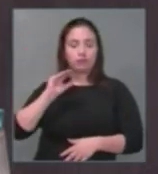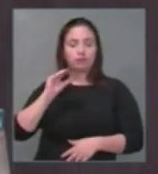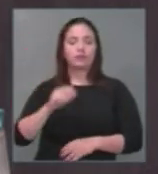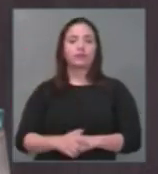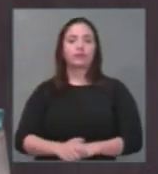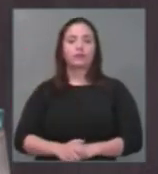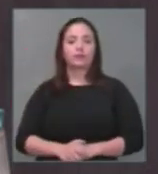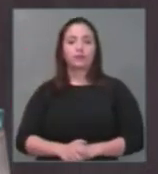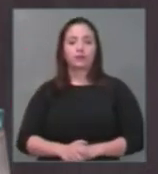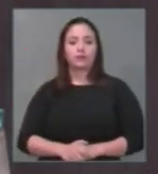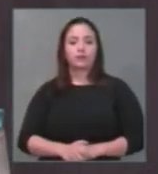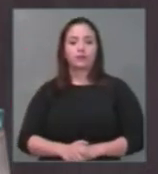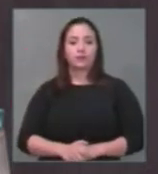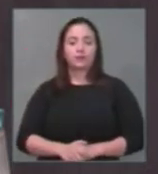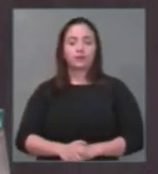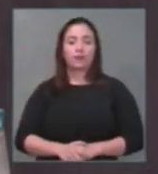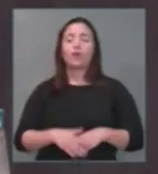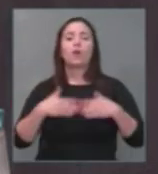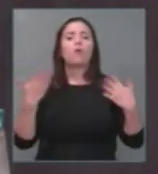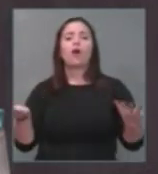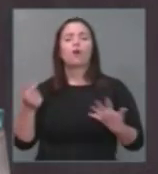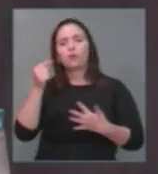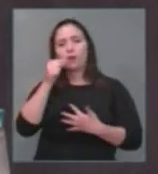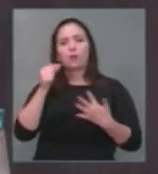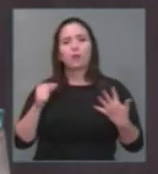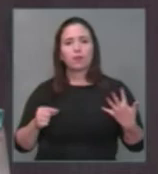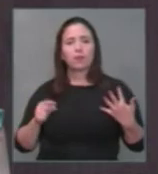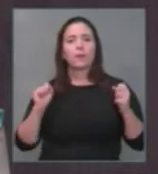que condicionalidades são essas que podem, inclusive,